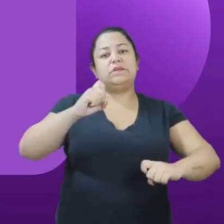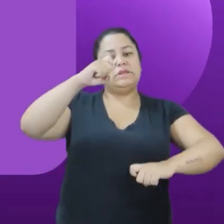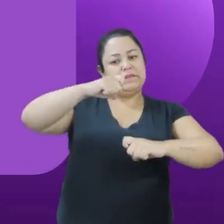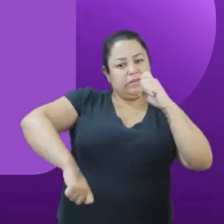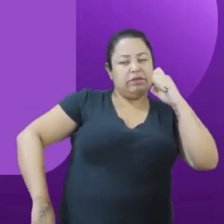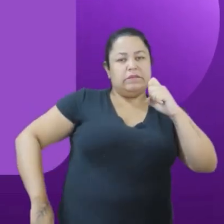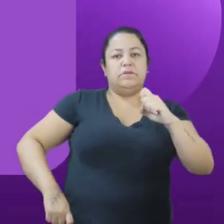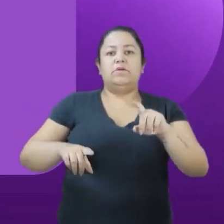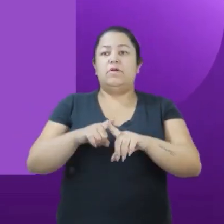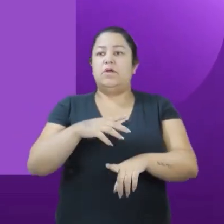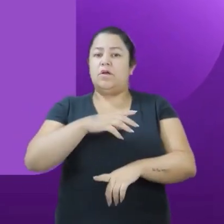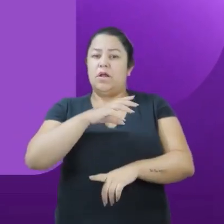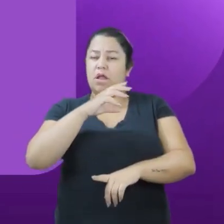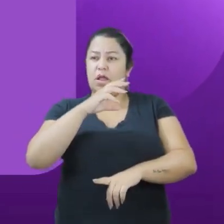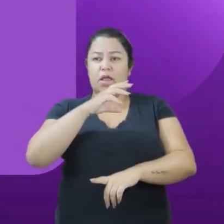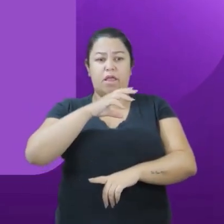estuprados, violentados,